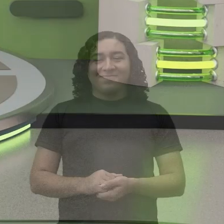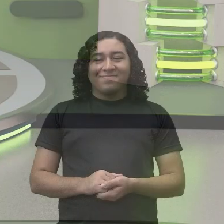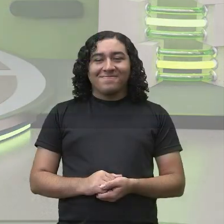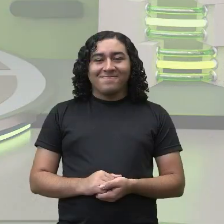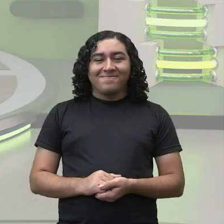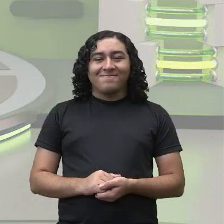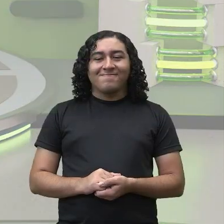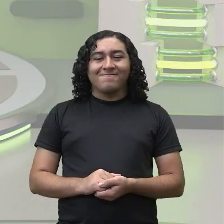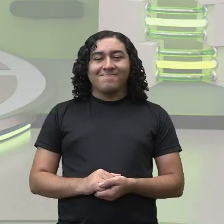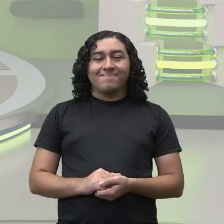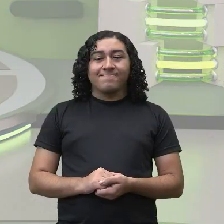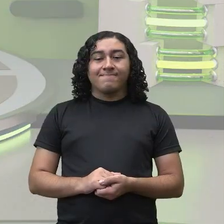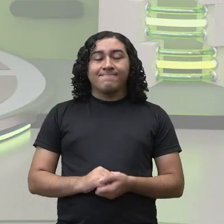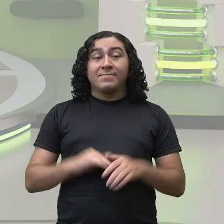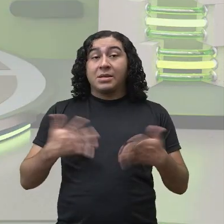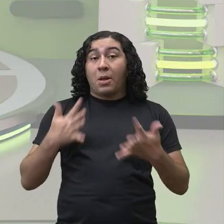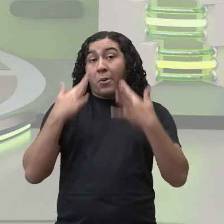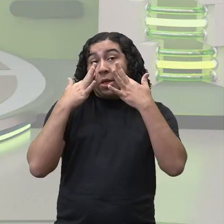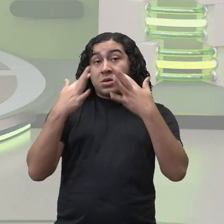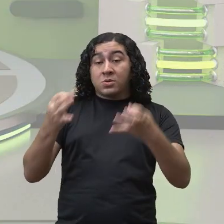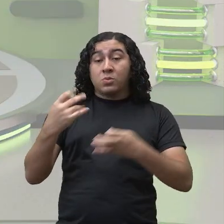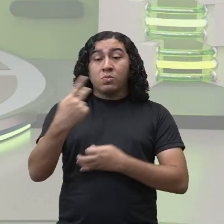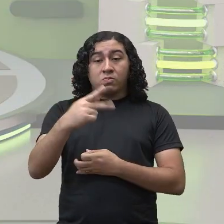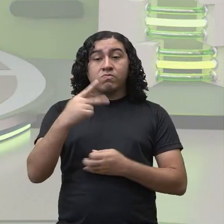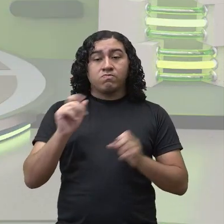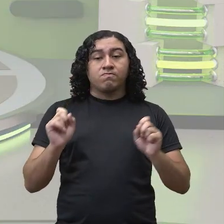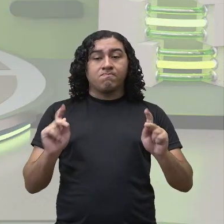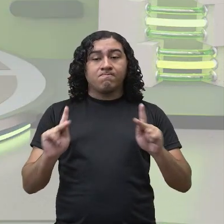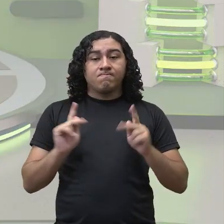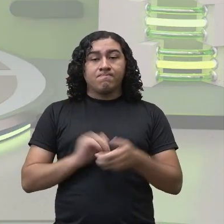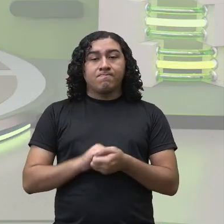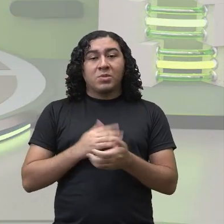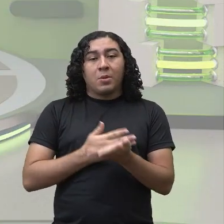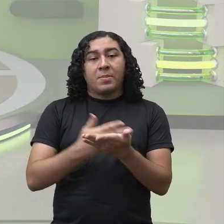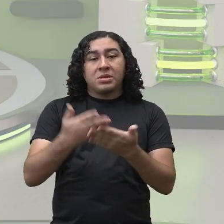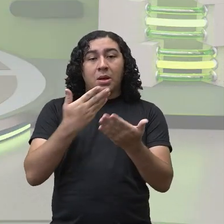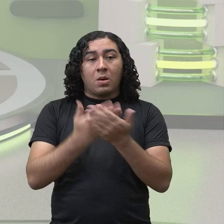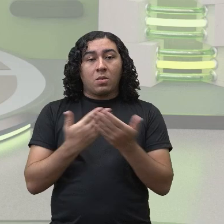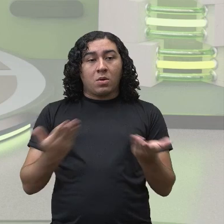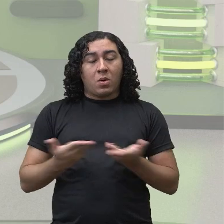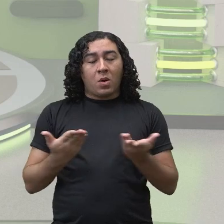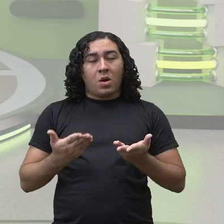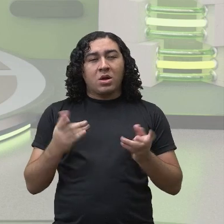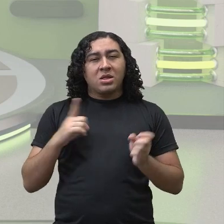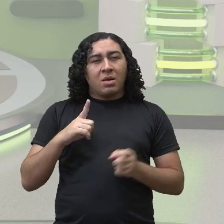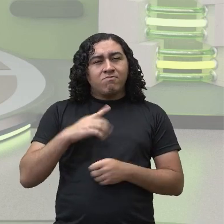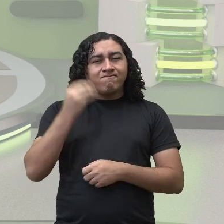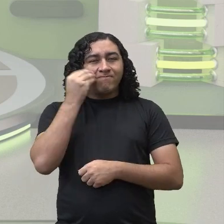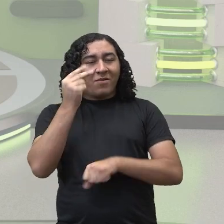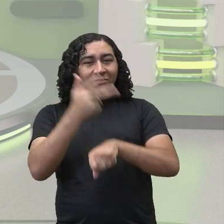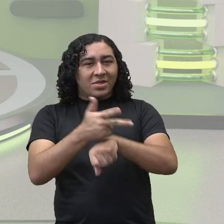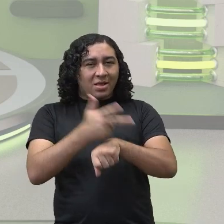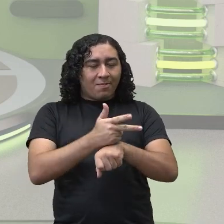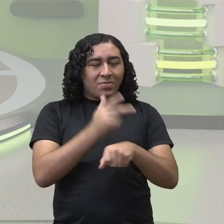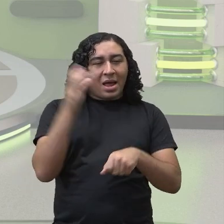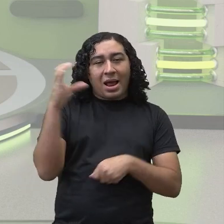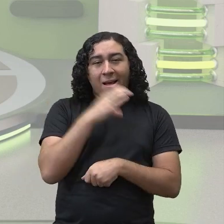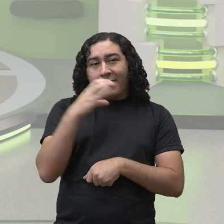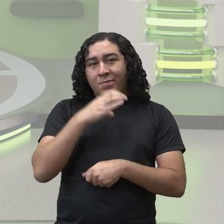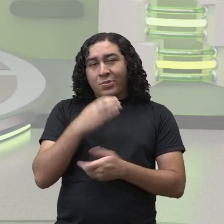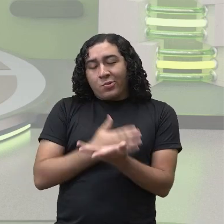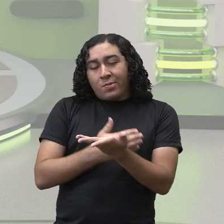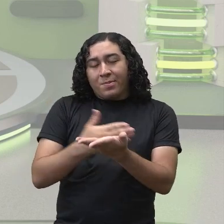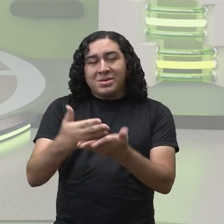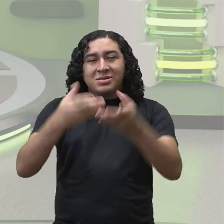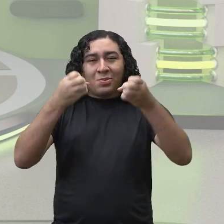Então, gostaria de um pouquinho da atenção de vocês para começarmos a nossa aula assistindo um VT introdutório.